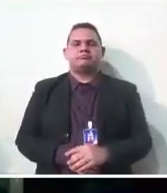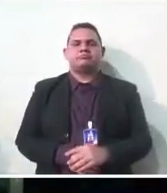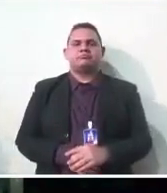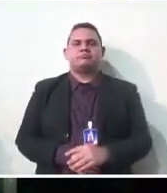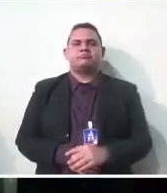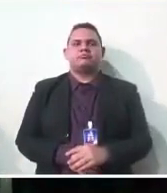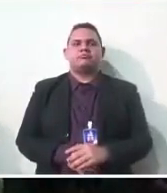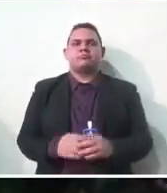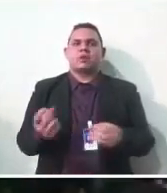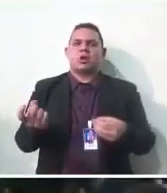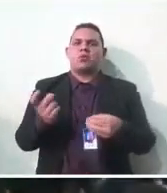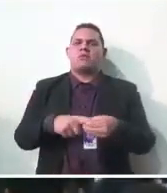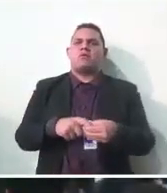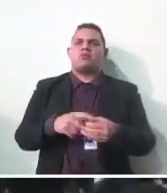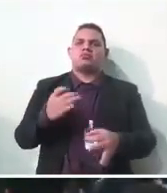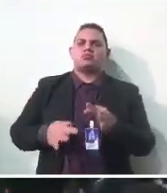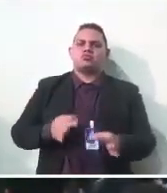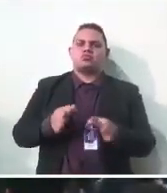Ele volta para o julgamento.